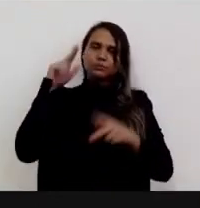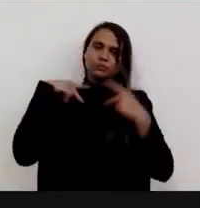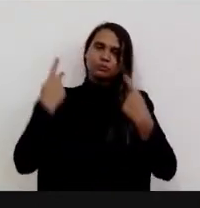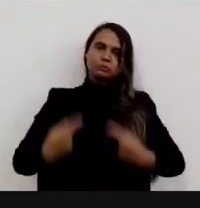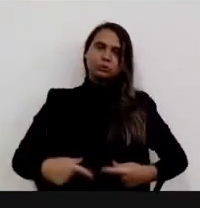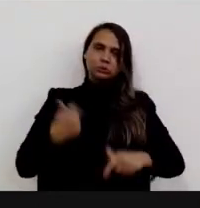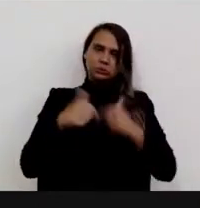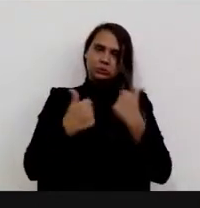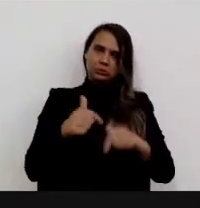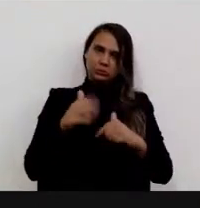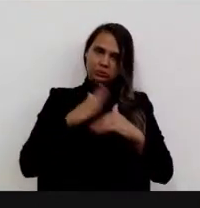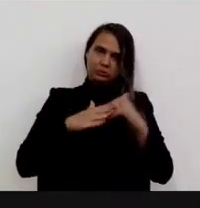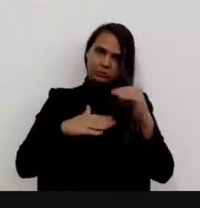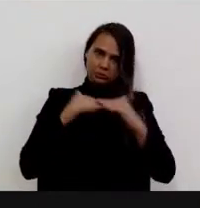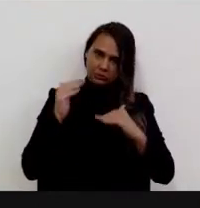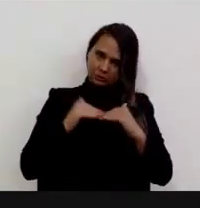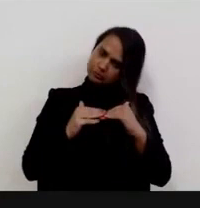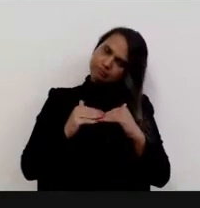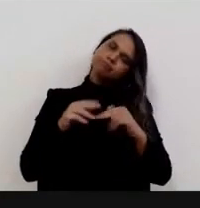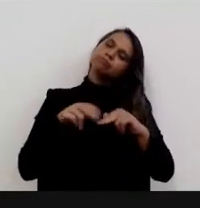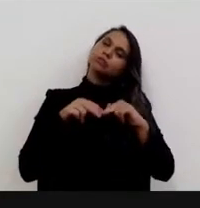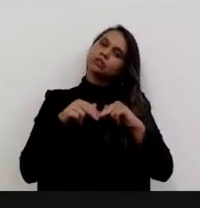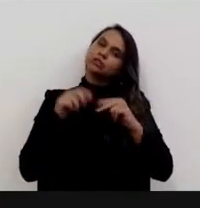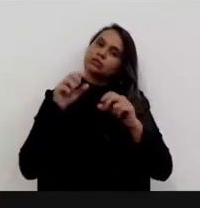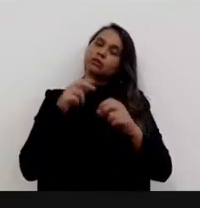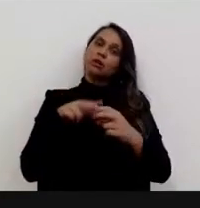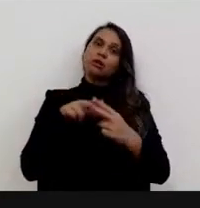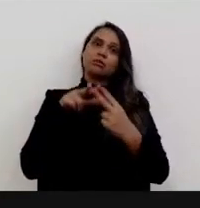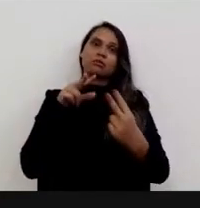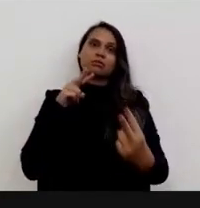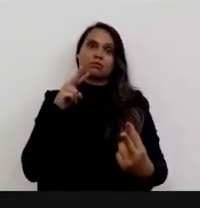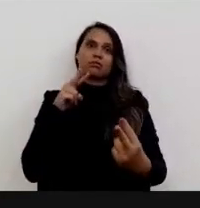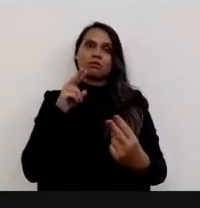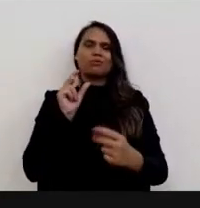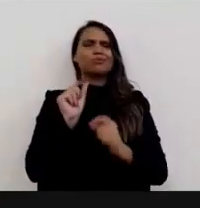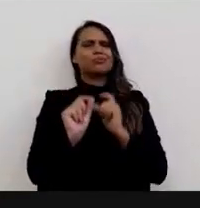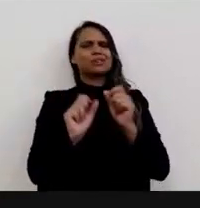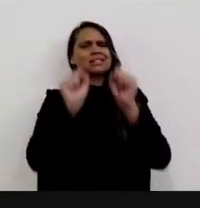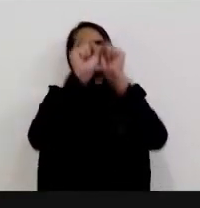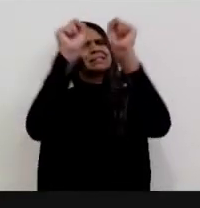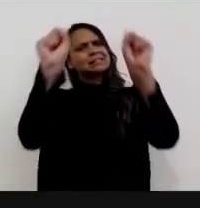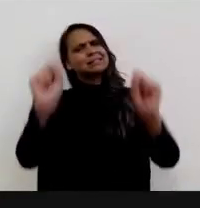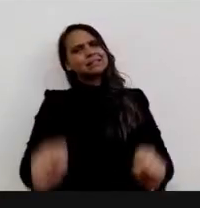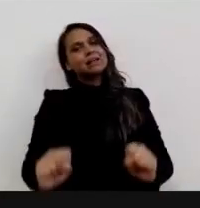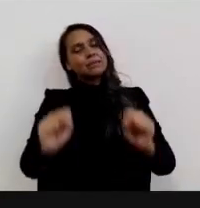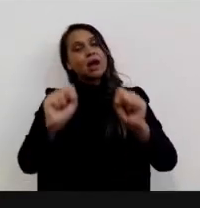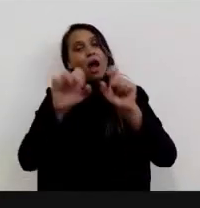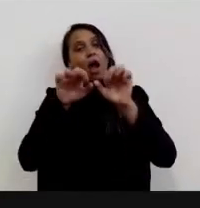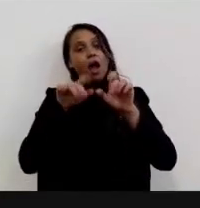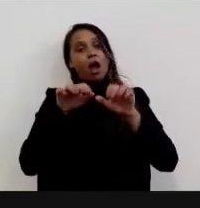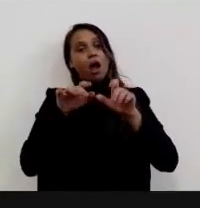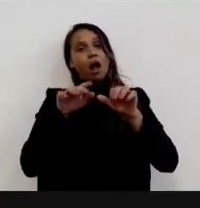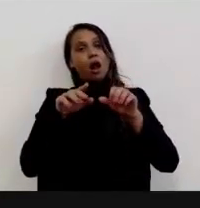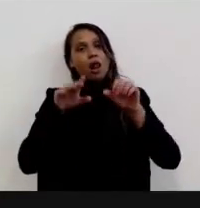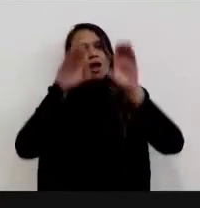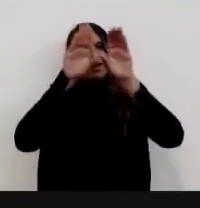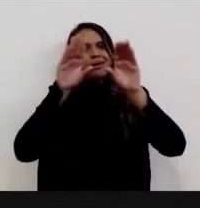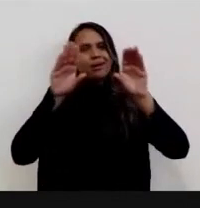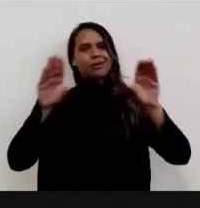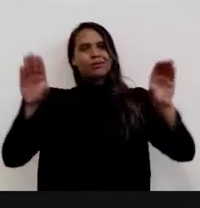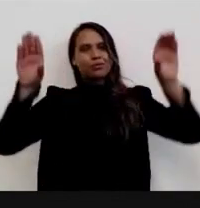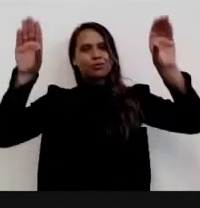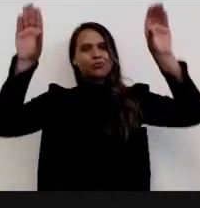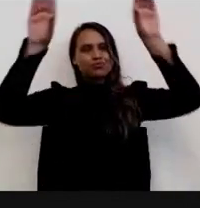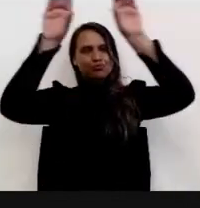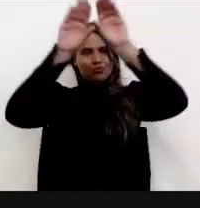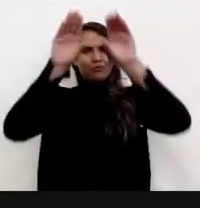adoção massiva de sistemas acessados por meio da web. O que são sistemas web, pessoal? São sistemas acessados na nuvem, no browser.